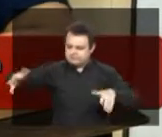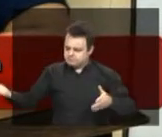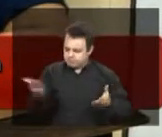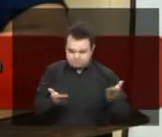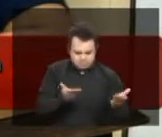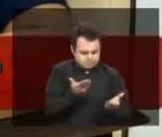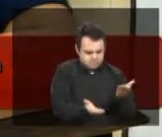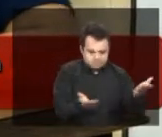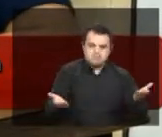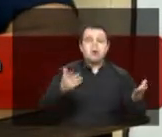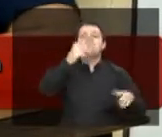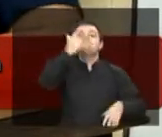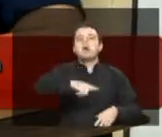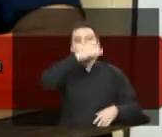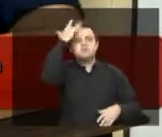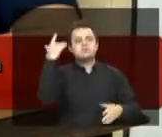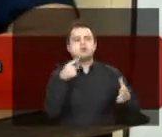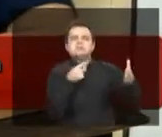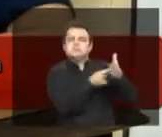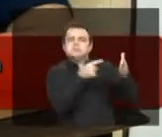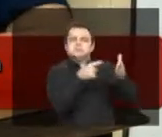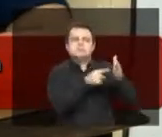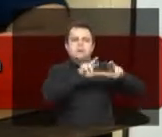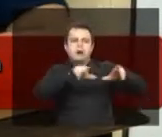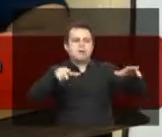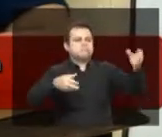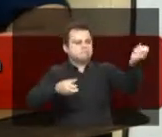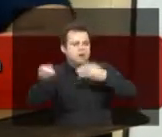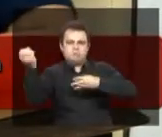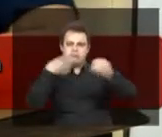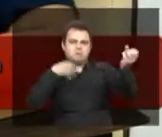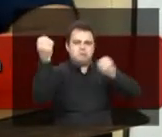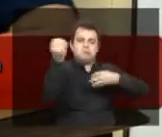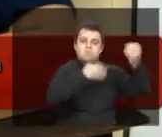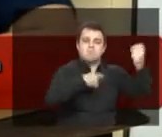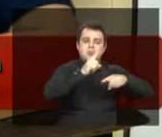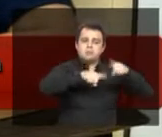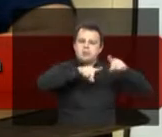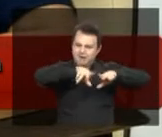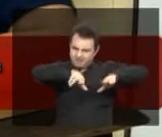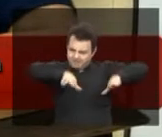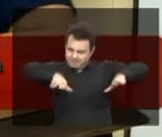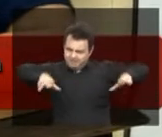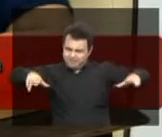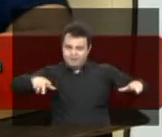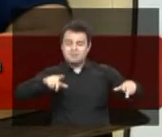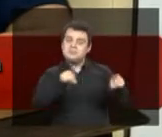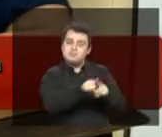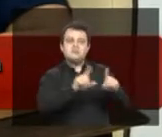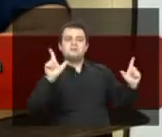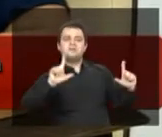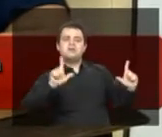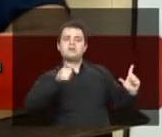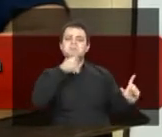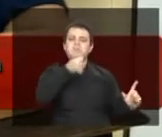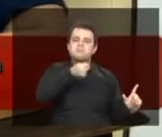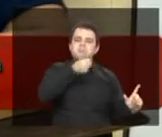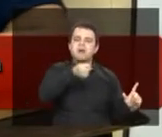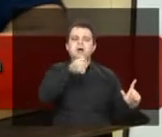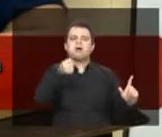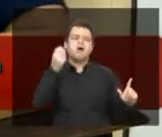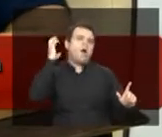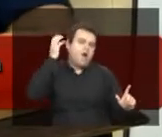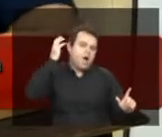vez todas as denúncias, por meio não somente do material das TVs, rádios